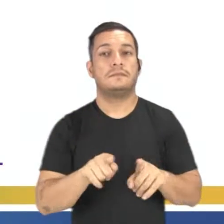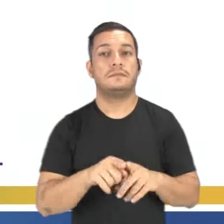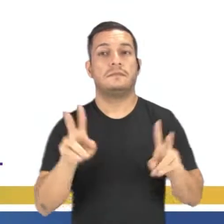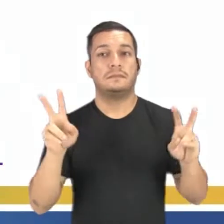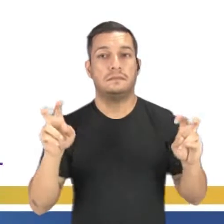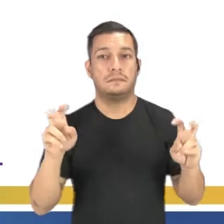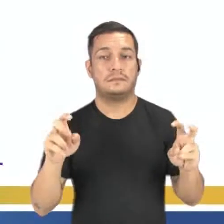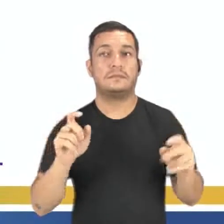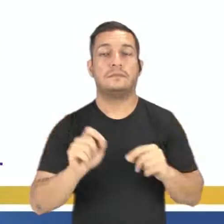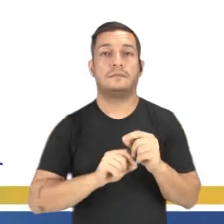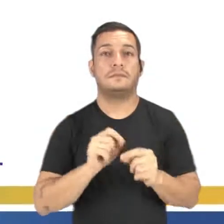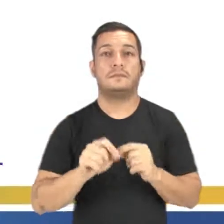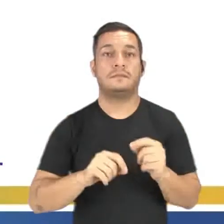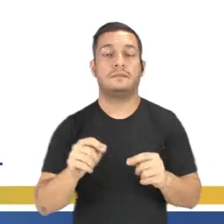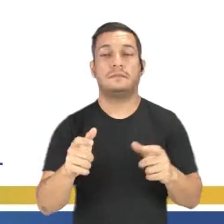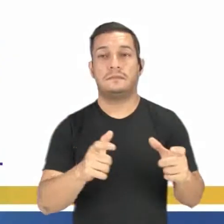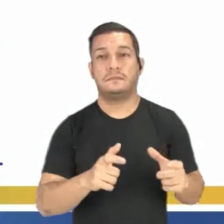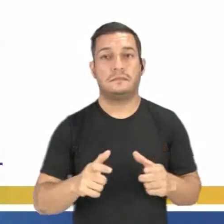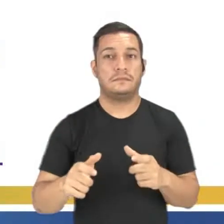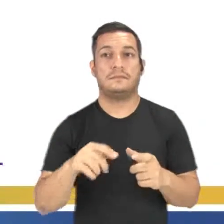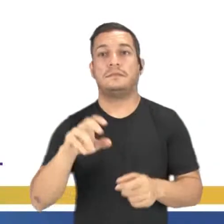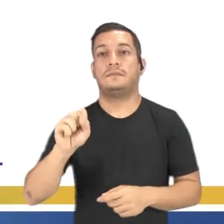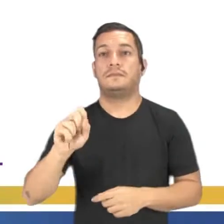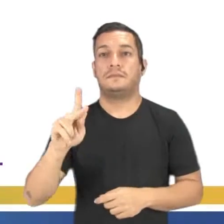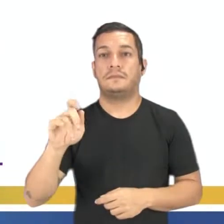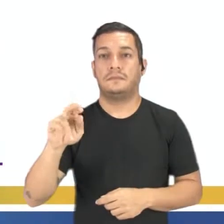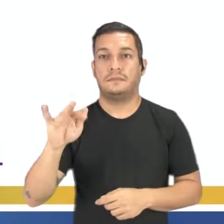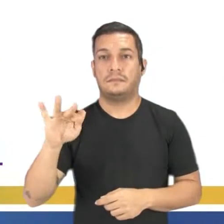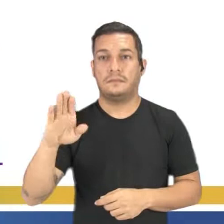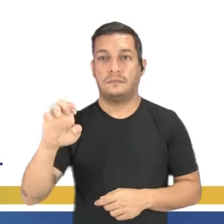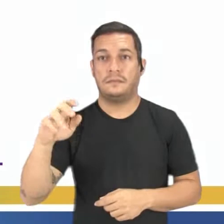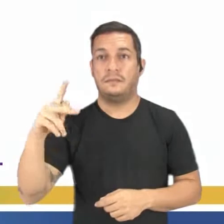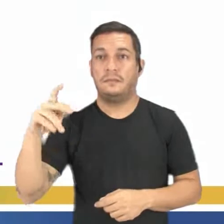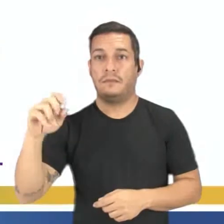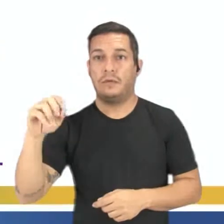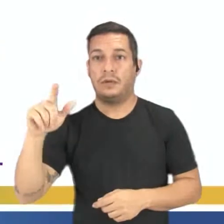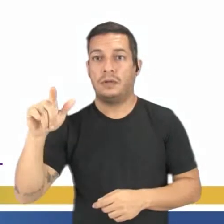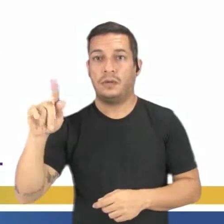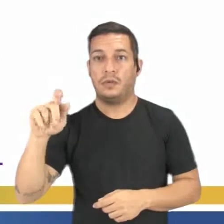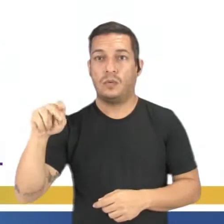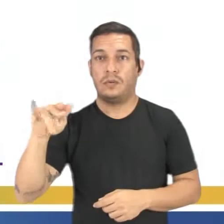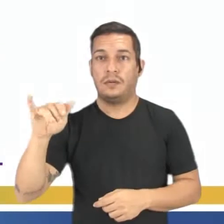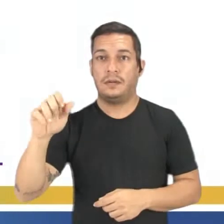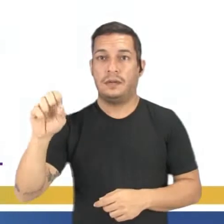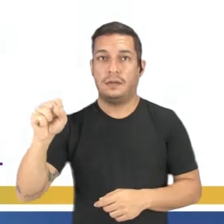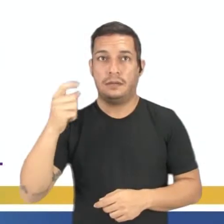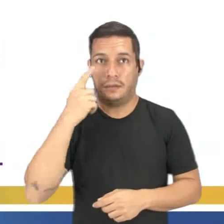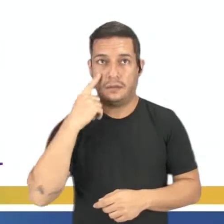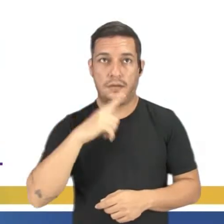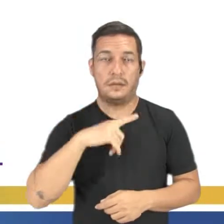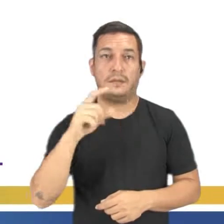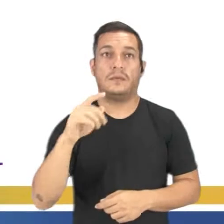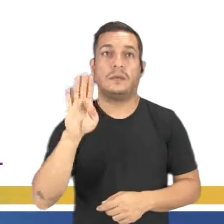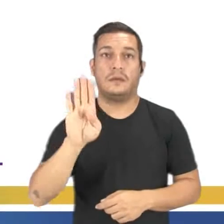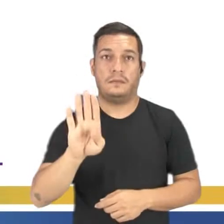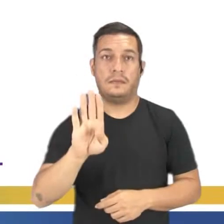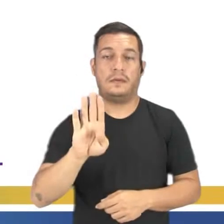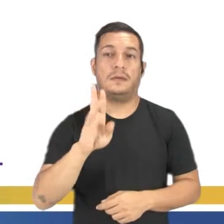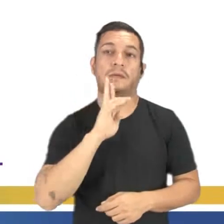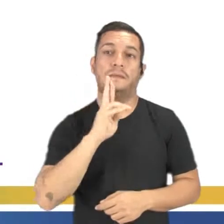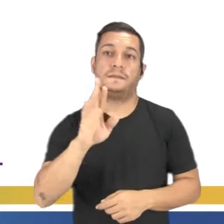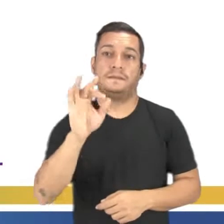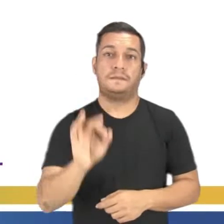esse assunto sobre áreas de superfícies poligonais. No caso, temos aí a letra B,